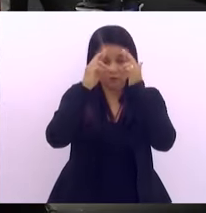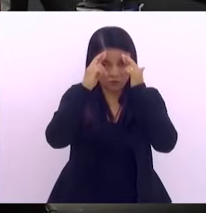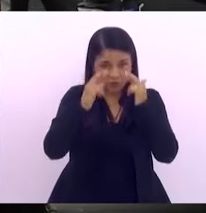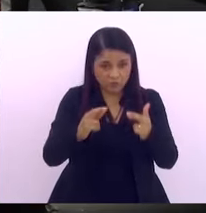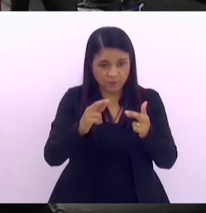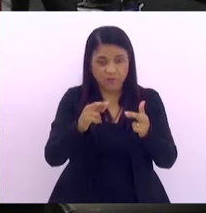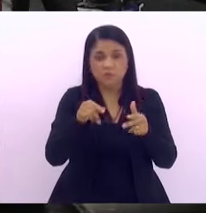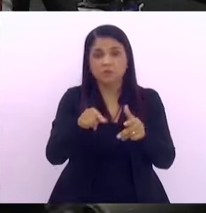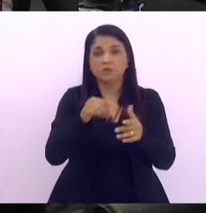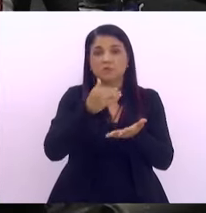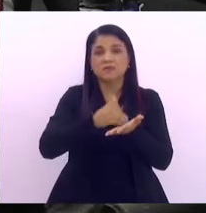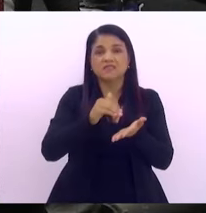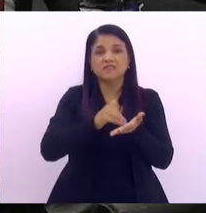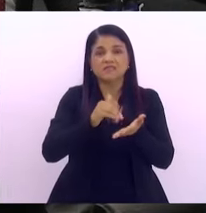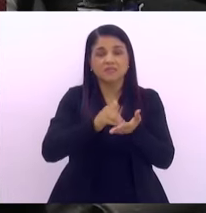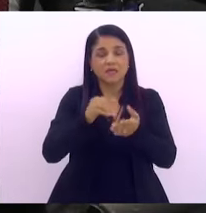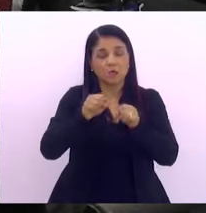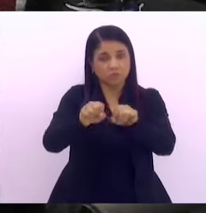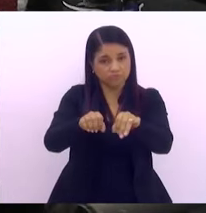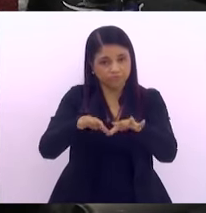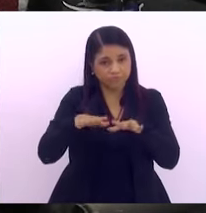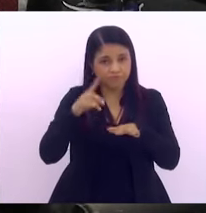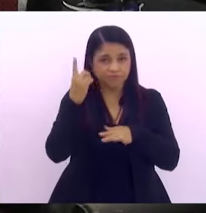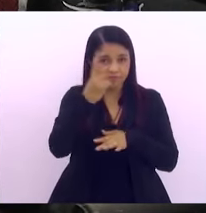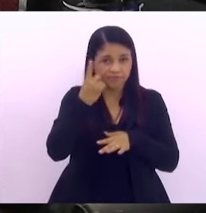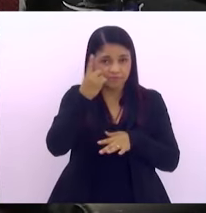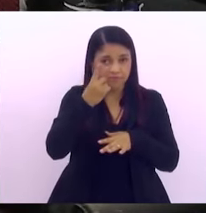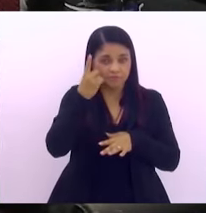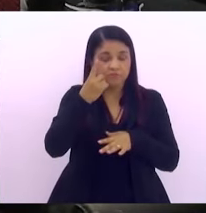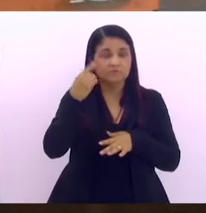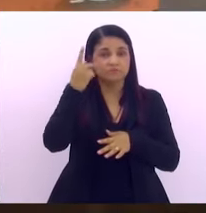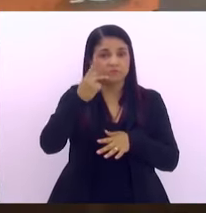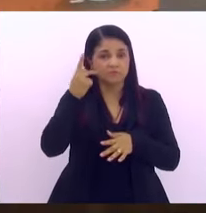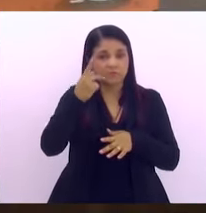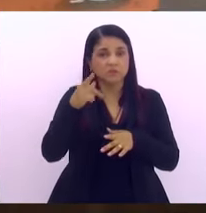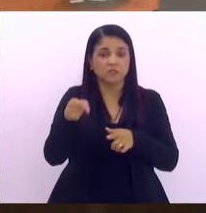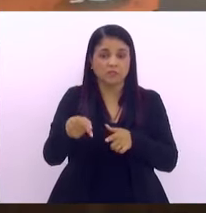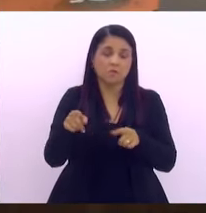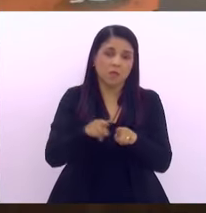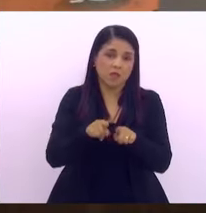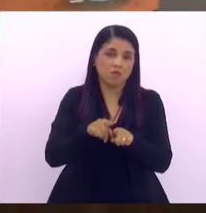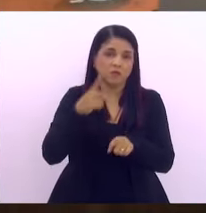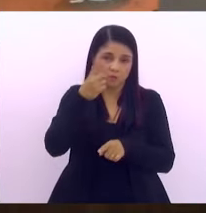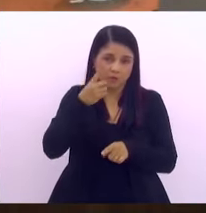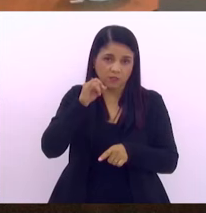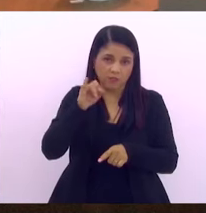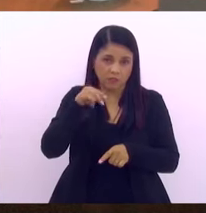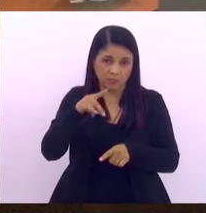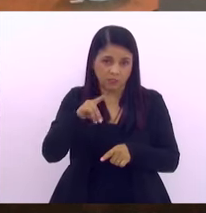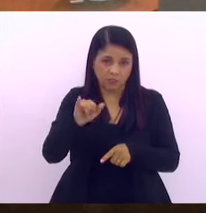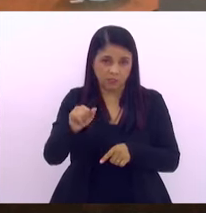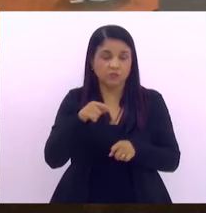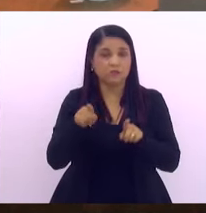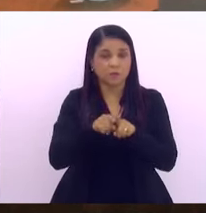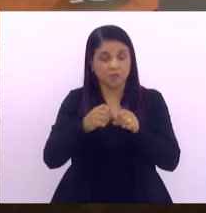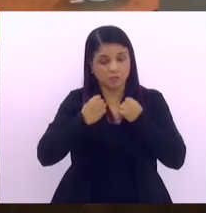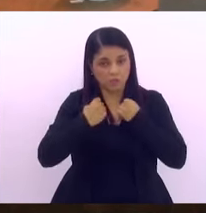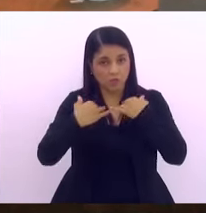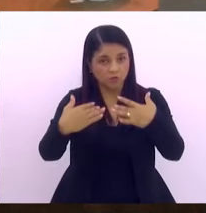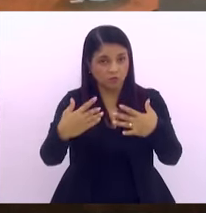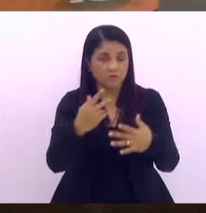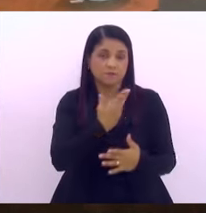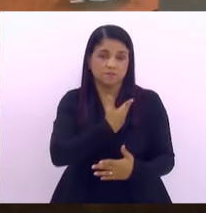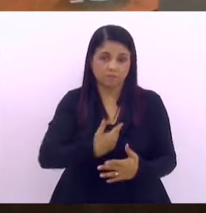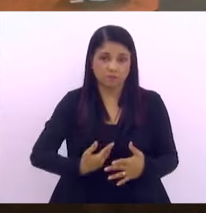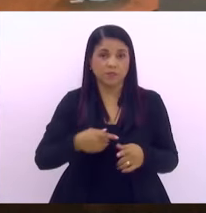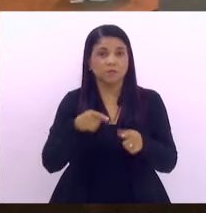dessa secretária com o Parlamento. O episódio mais recente foi com a deputada Índia, mas ela já teve comportamento similar em audiência pública, além do que eu